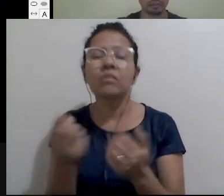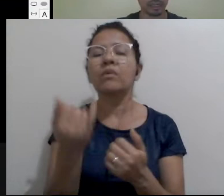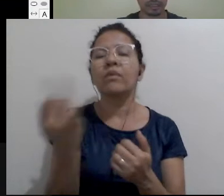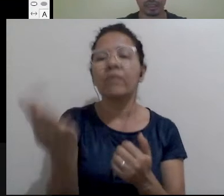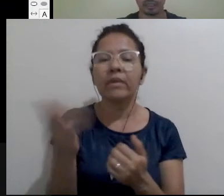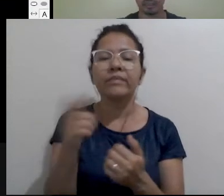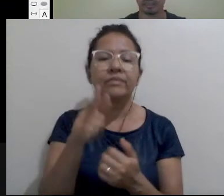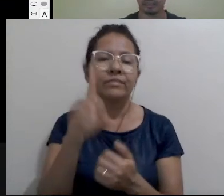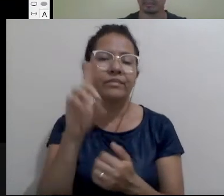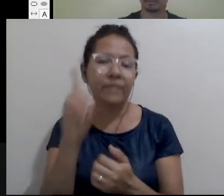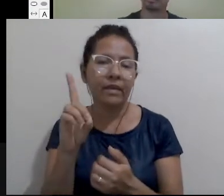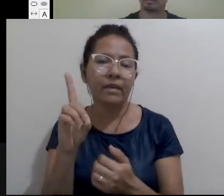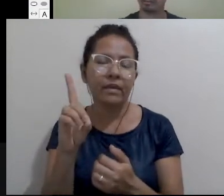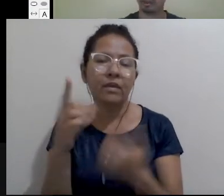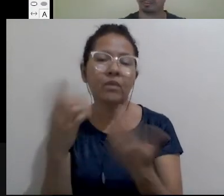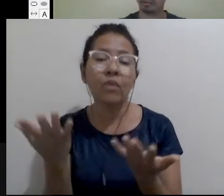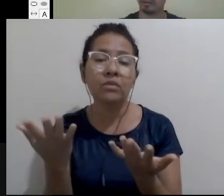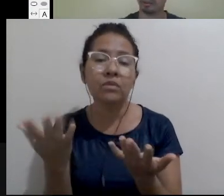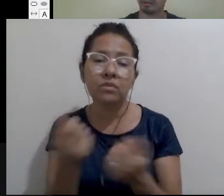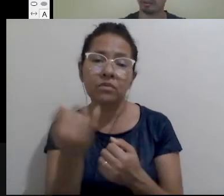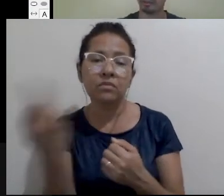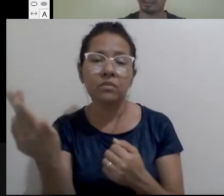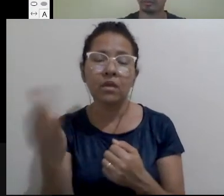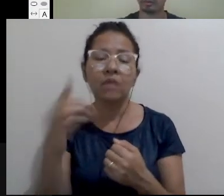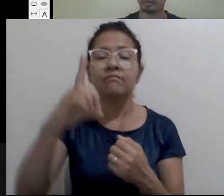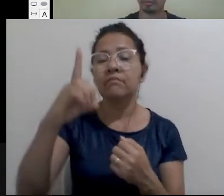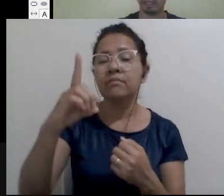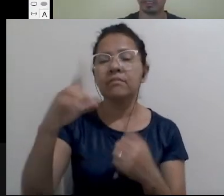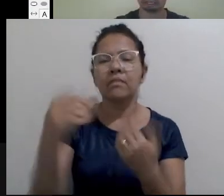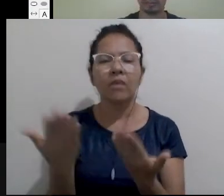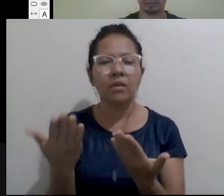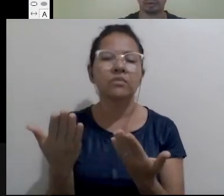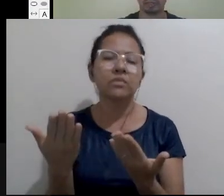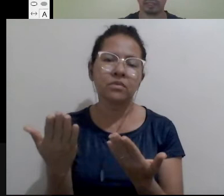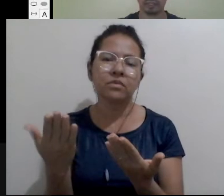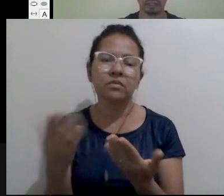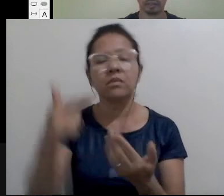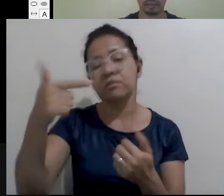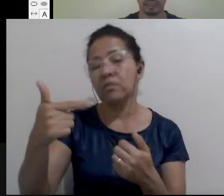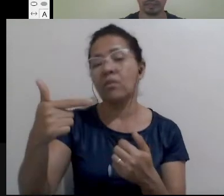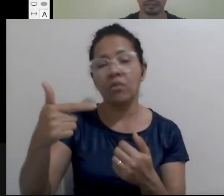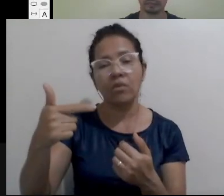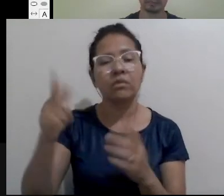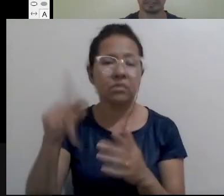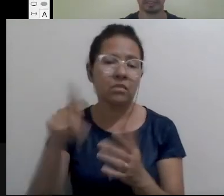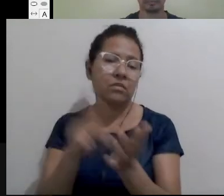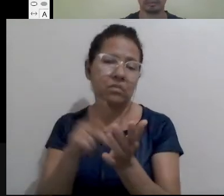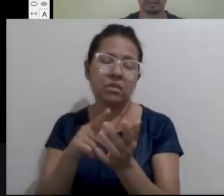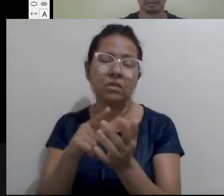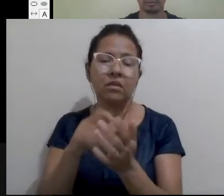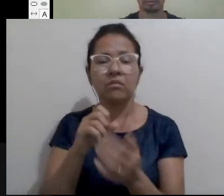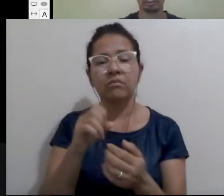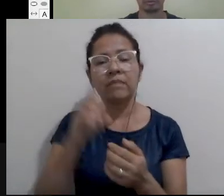quantos orbitais D? Vou fazer uma letra maior aqui. Tem quantos orbitais D? 2, né? Então, D,